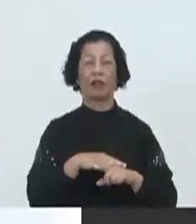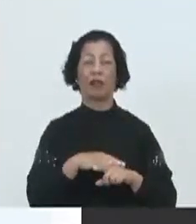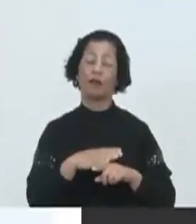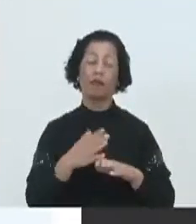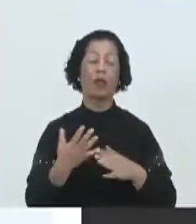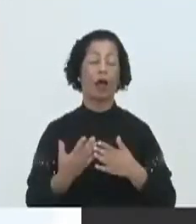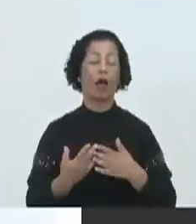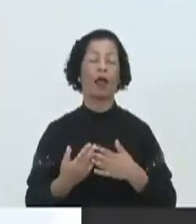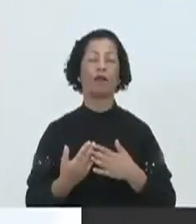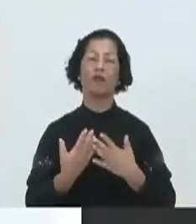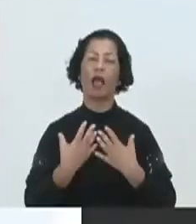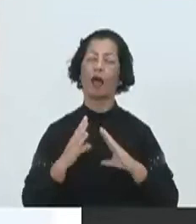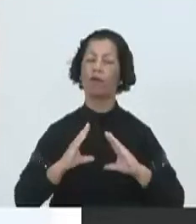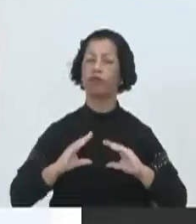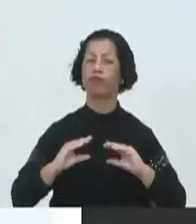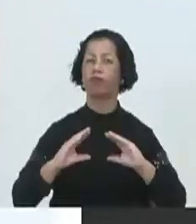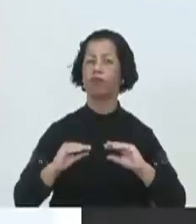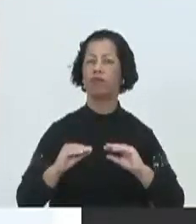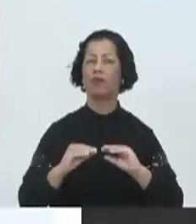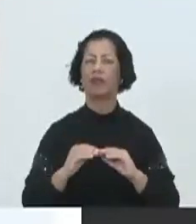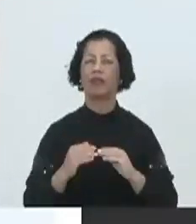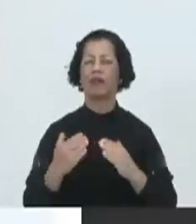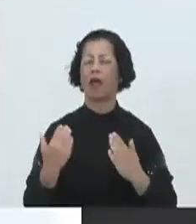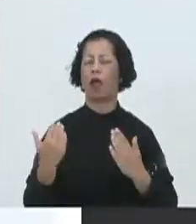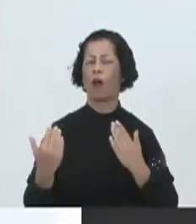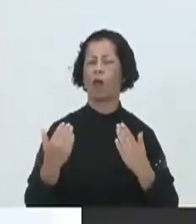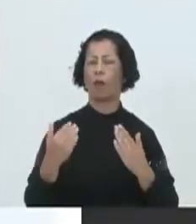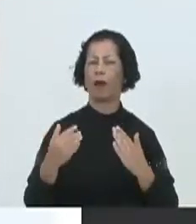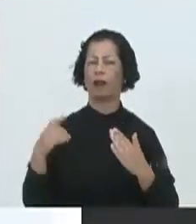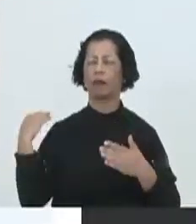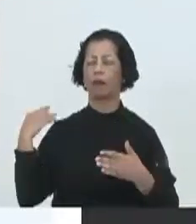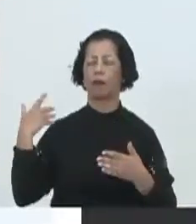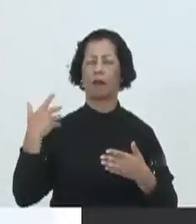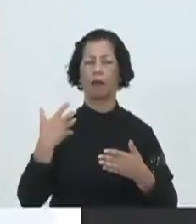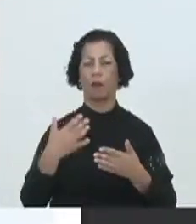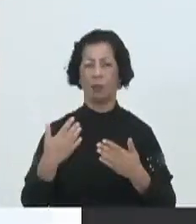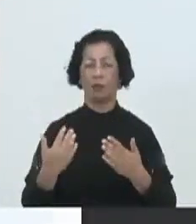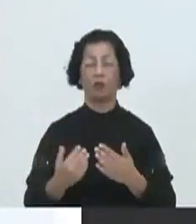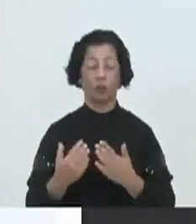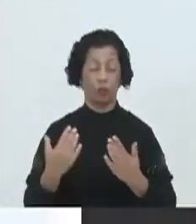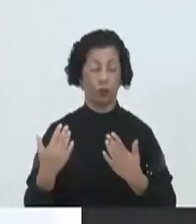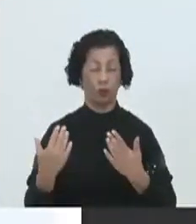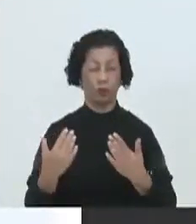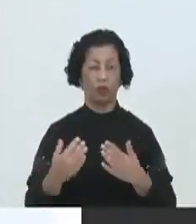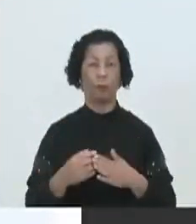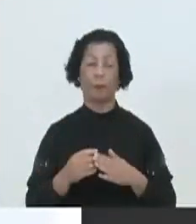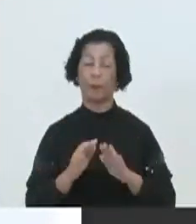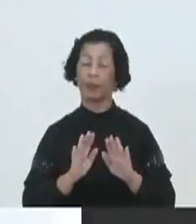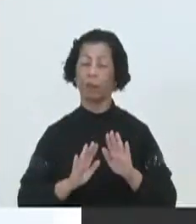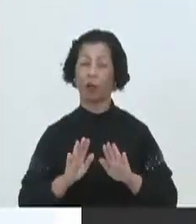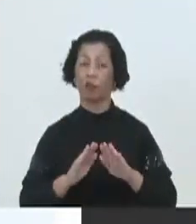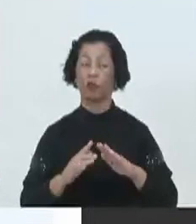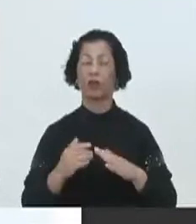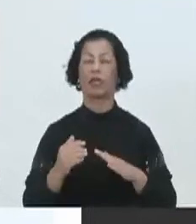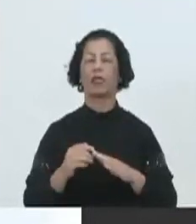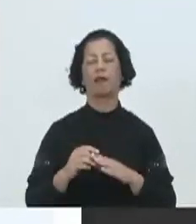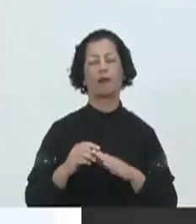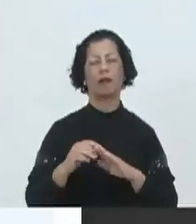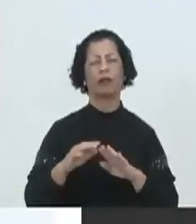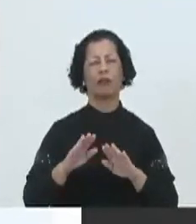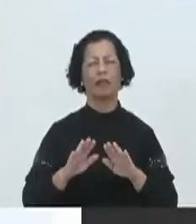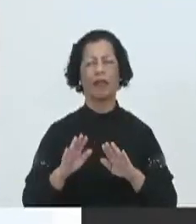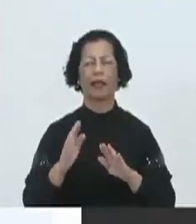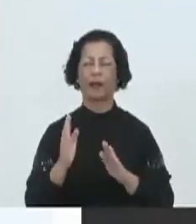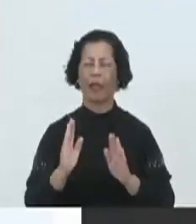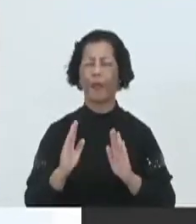e comparando com o histórico tudo bem ok ainda que esse número seja parcial e tenha que tomar esse cuidado com essa análise intermediária